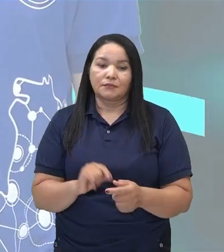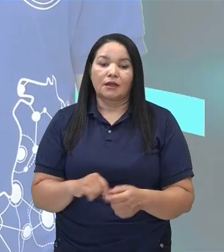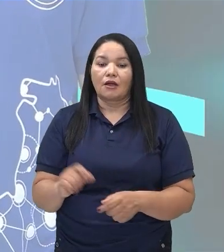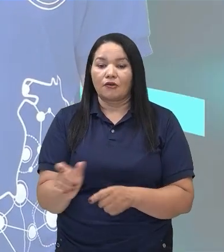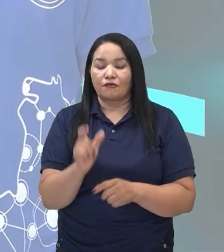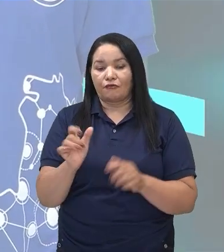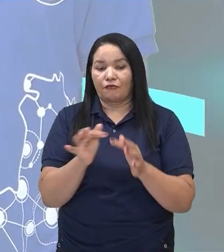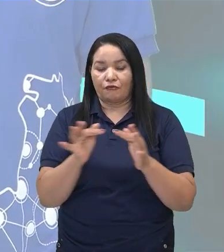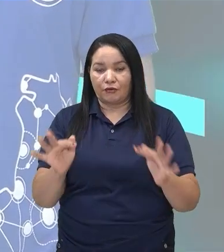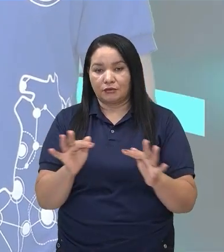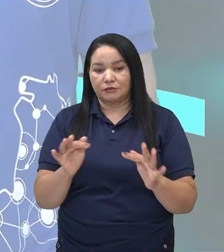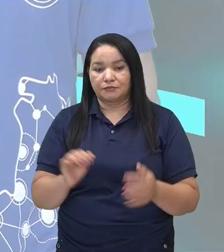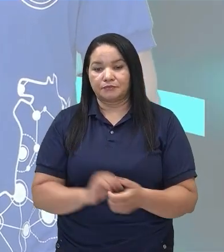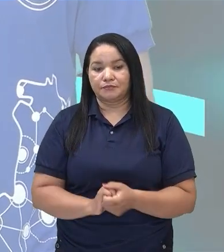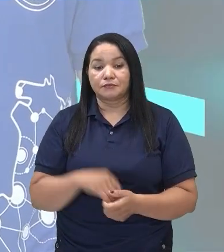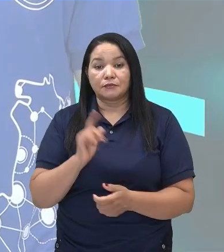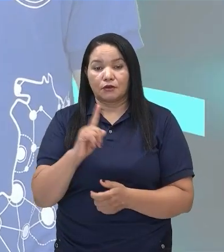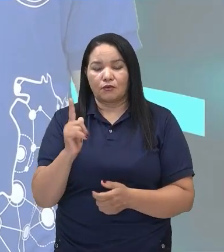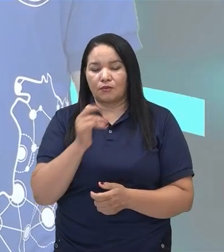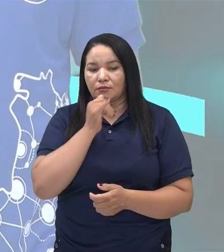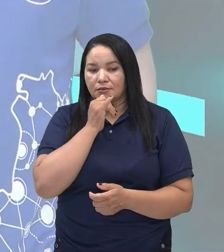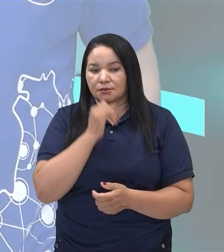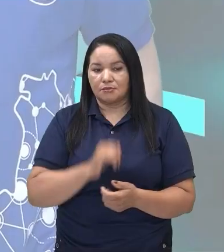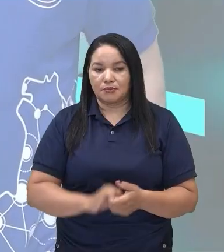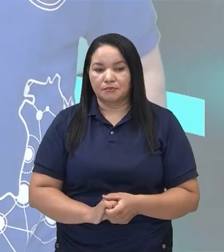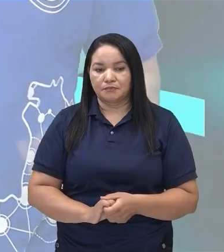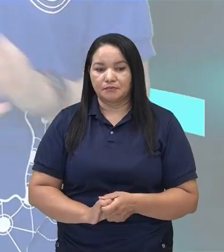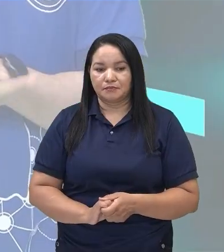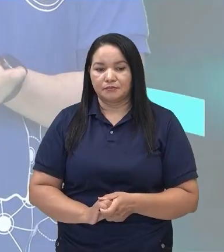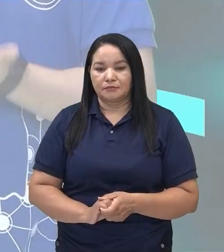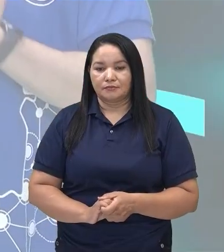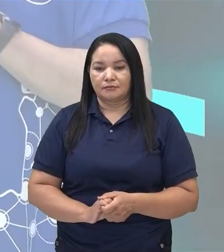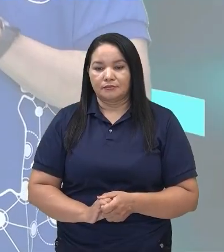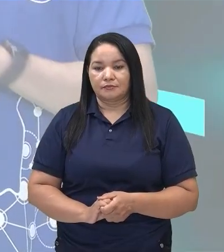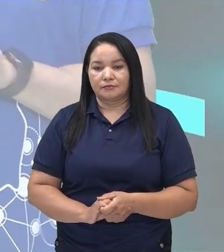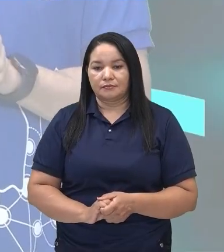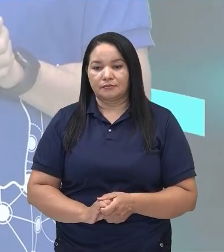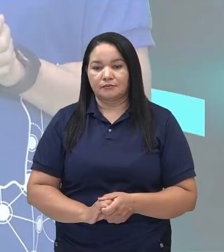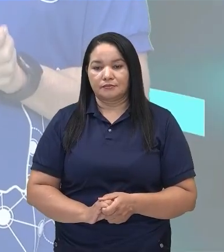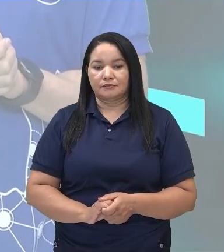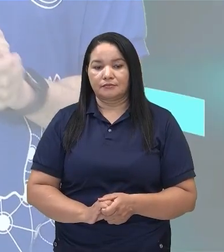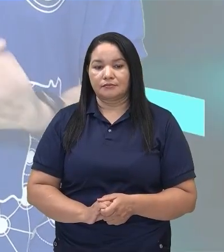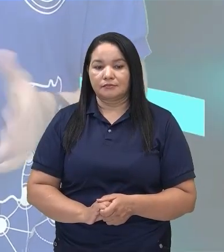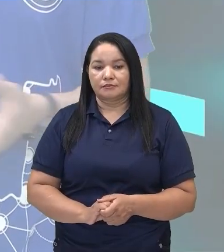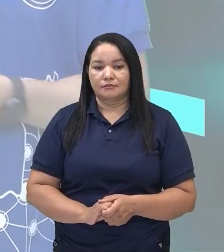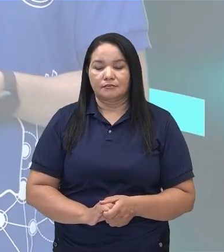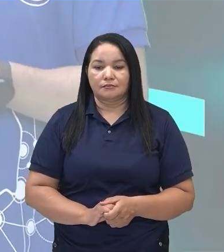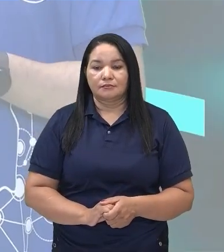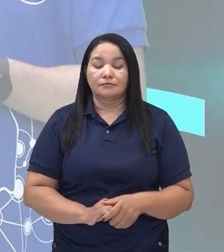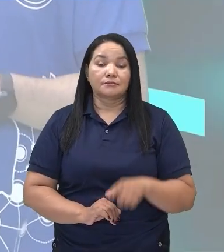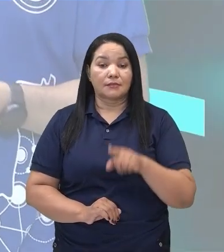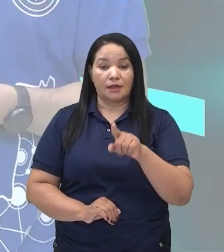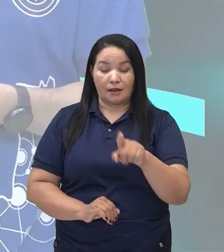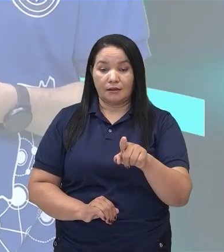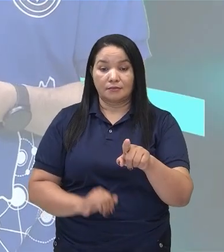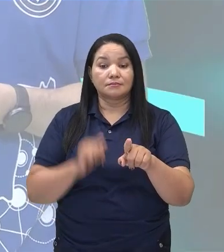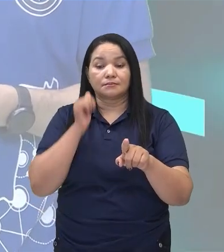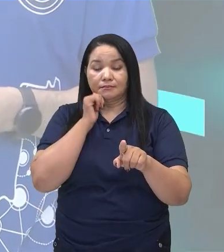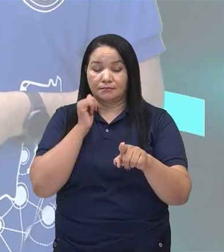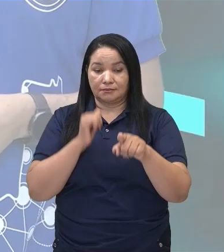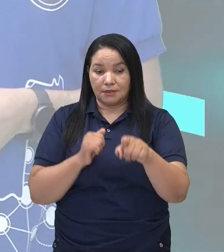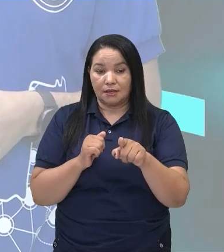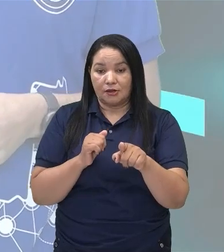não estou triste. Outro exemplo. Eu vou mostrar outro aí, ó. Olha só. She is from Manaus. Ela é de